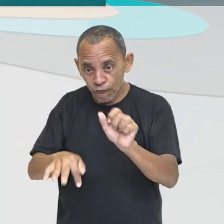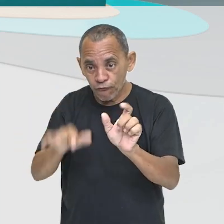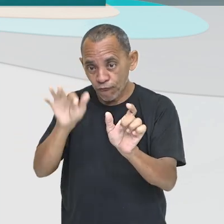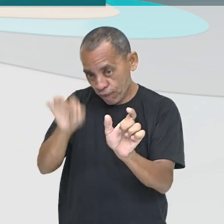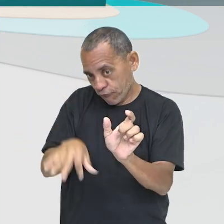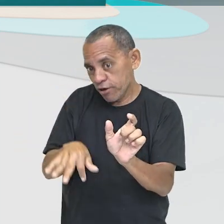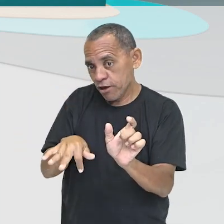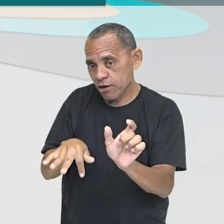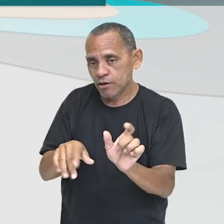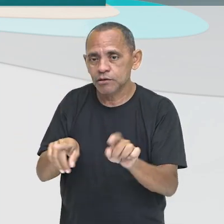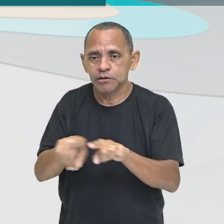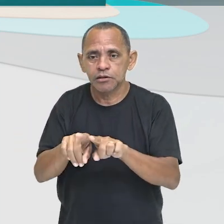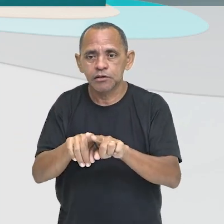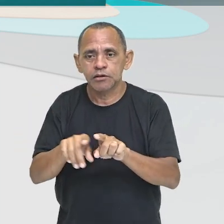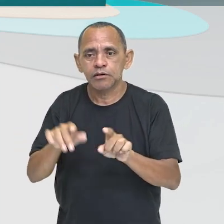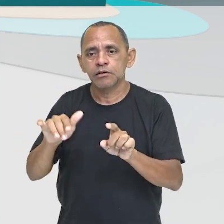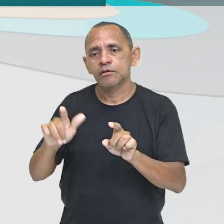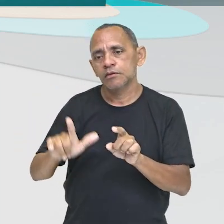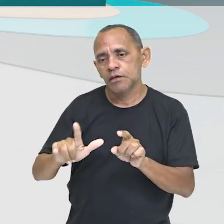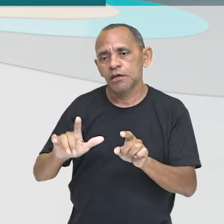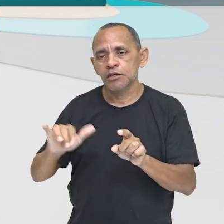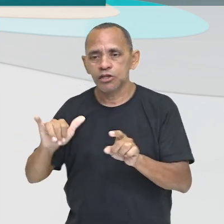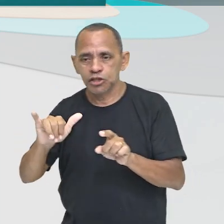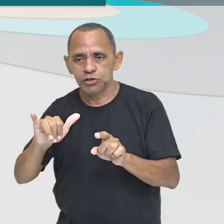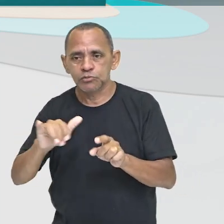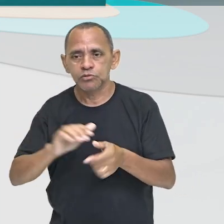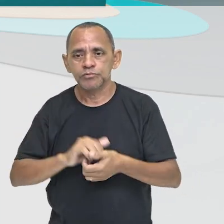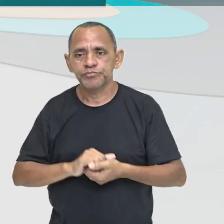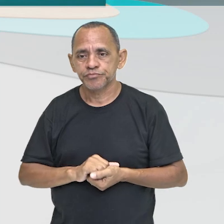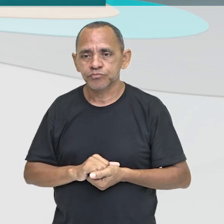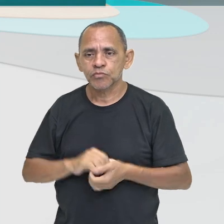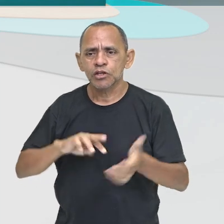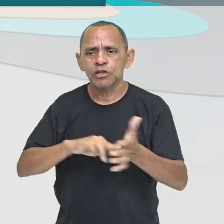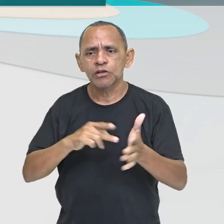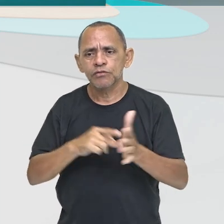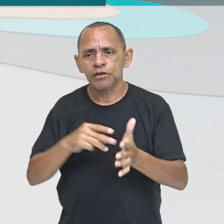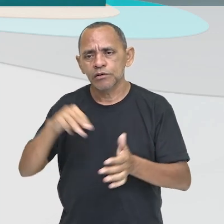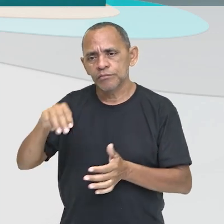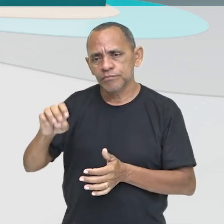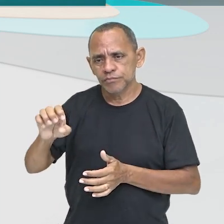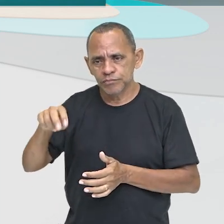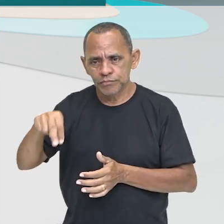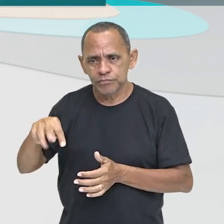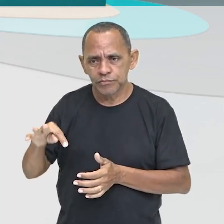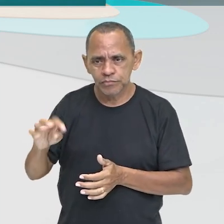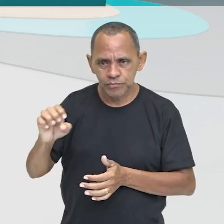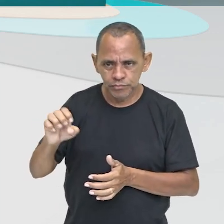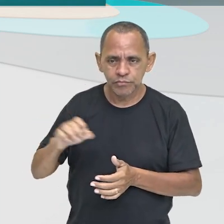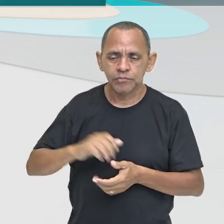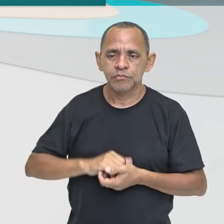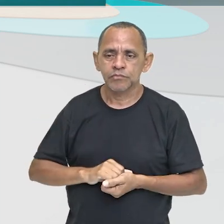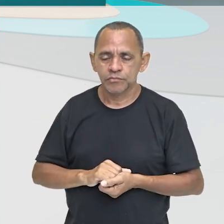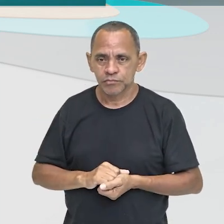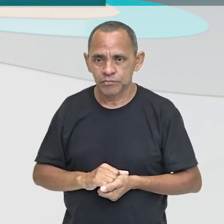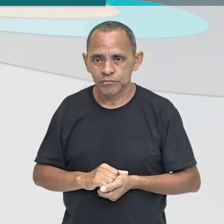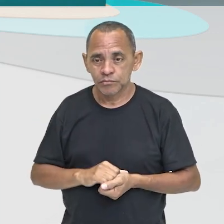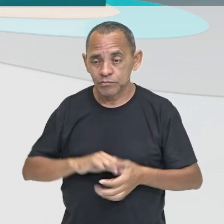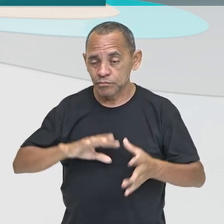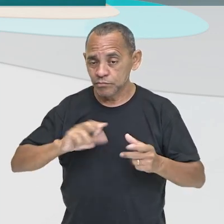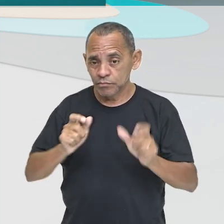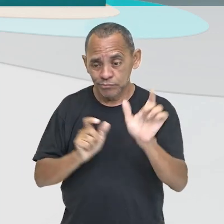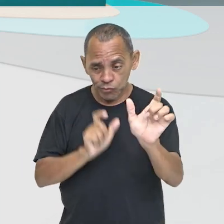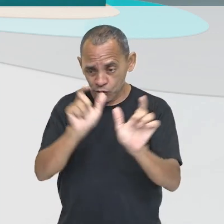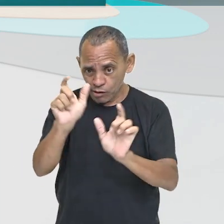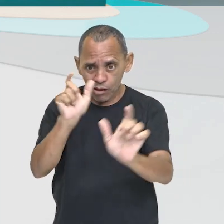uma grande chance, poucas palavras têm terminação em ly e não se trata de um advérbio, tá certo? Então, todas as palavras, de modo